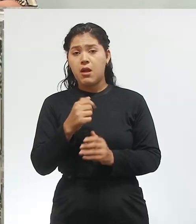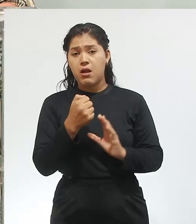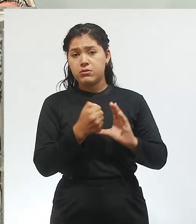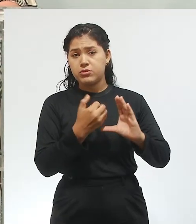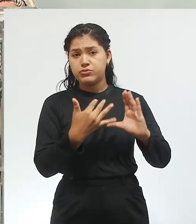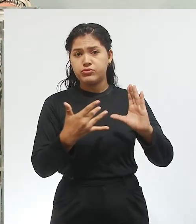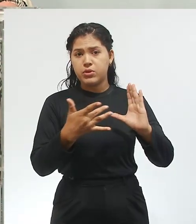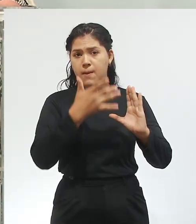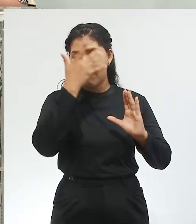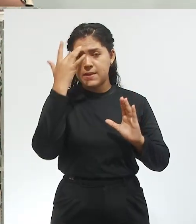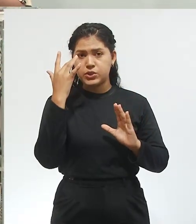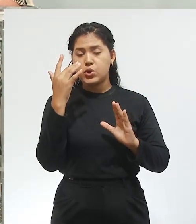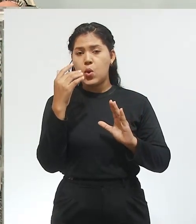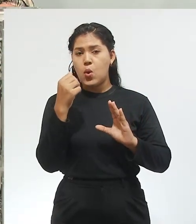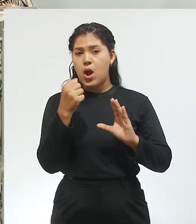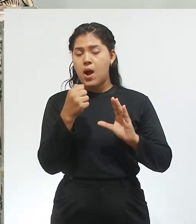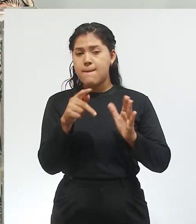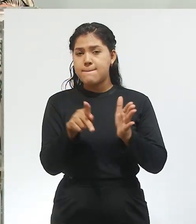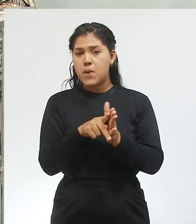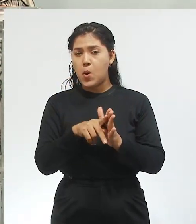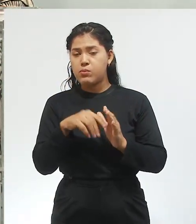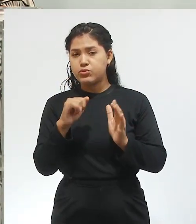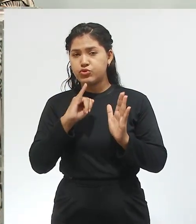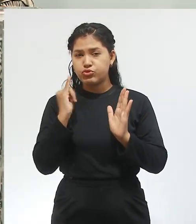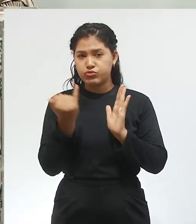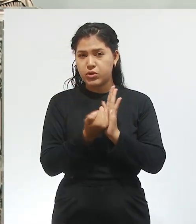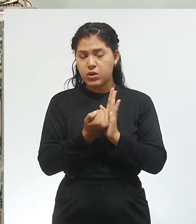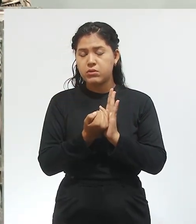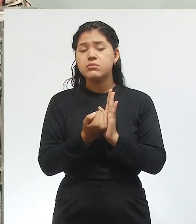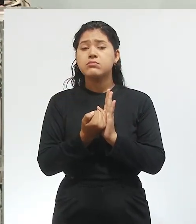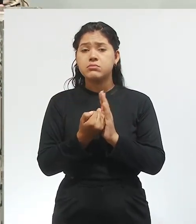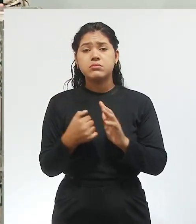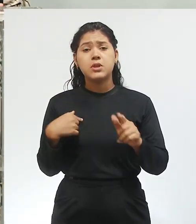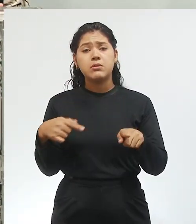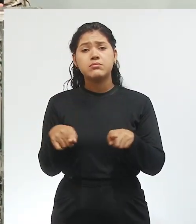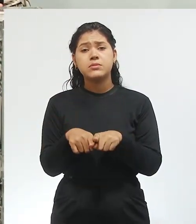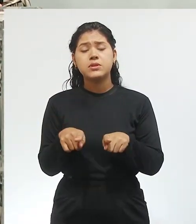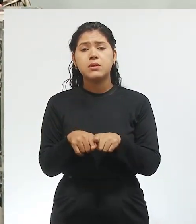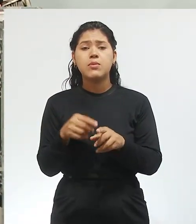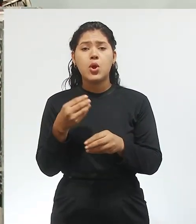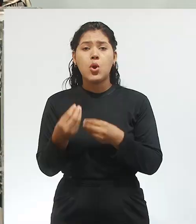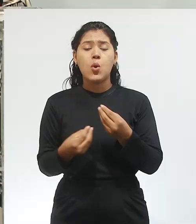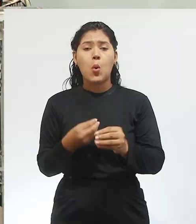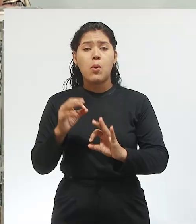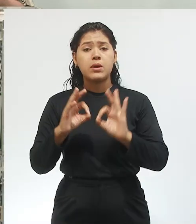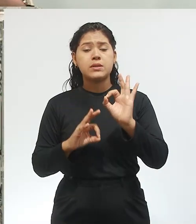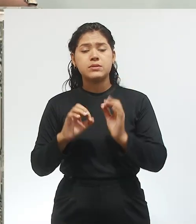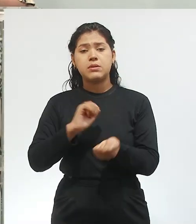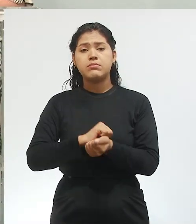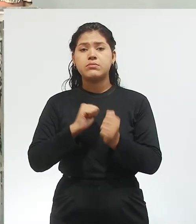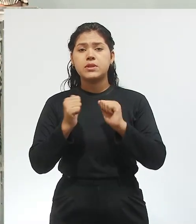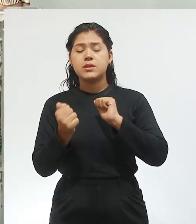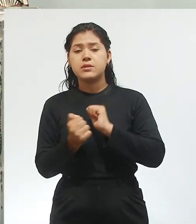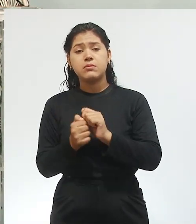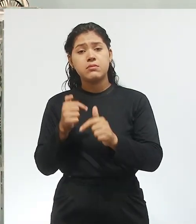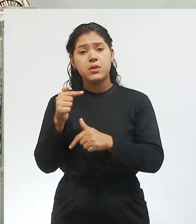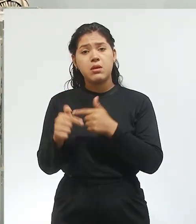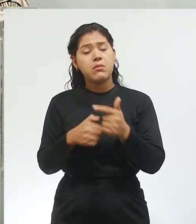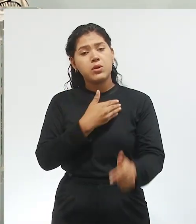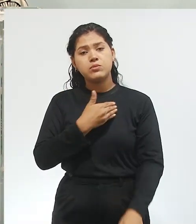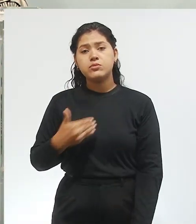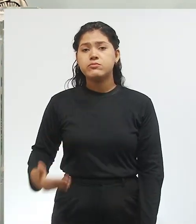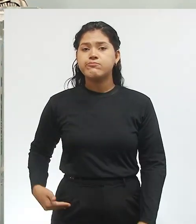característica da pessoa, né, psicográfica, ela pode afetar a oferta de serviços públicos, né? Então, pessoas que estão